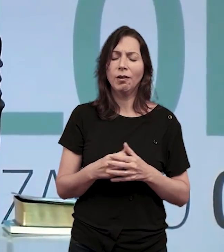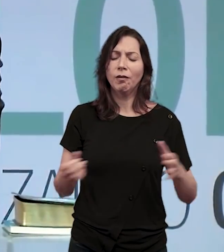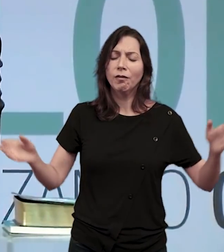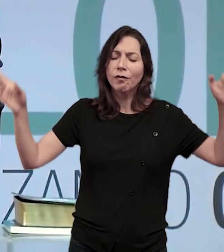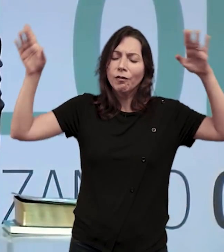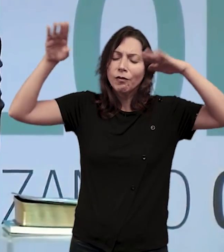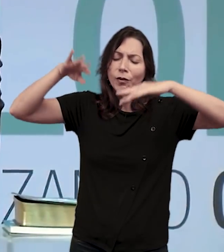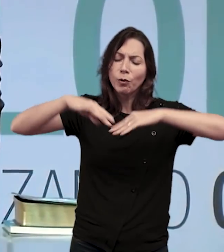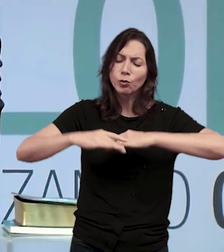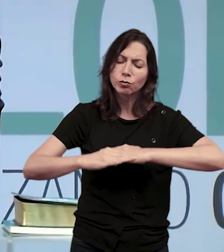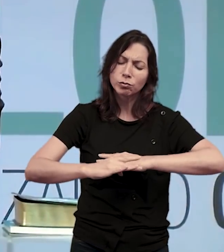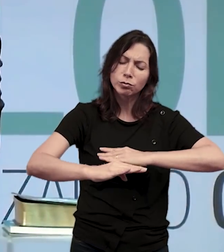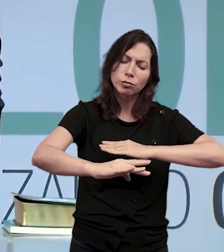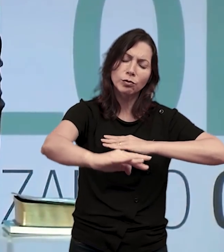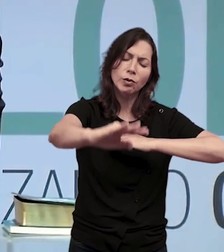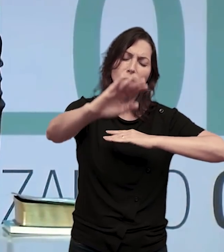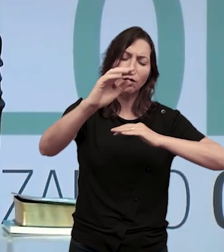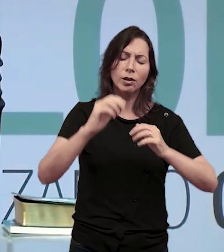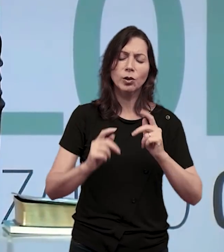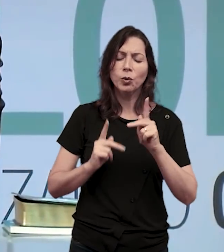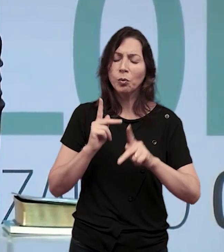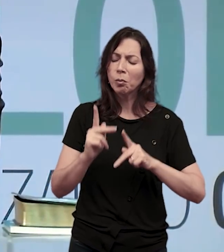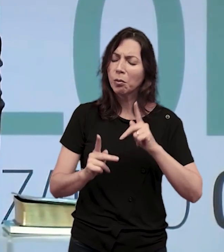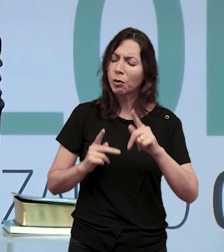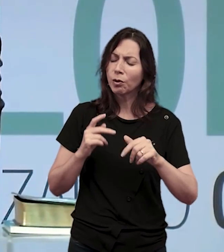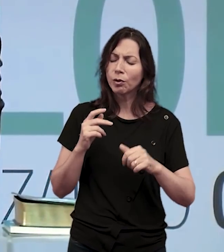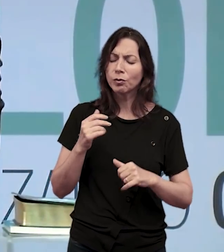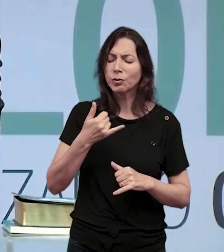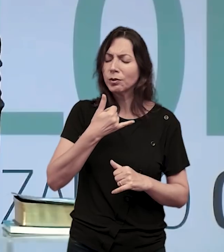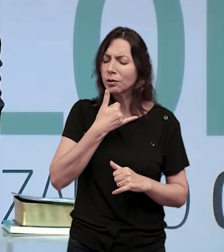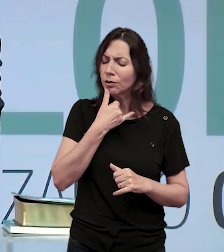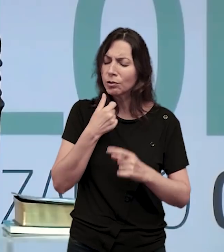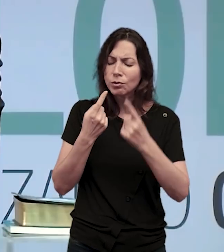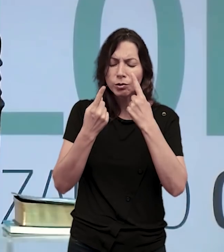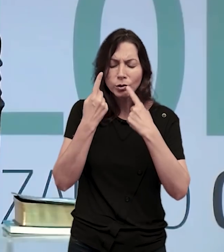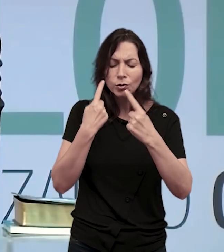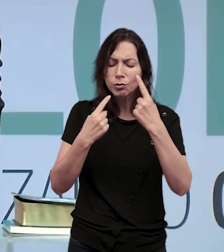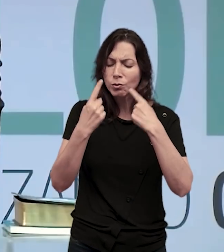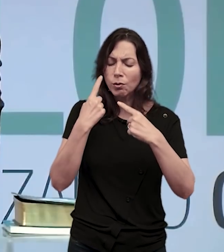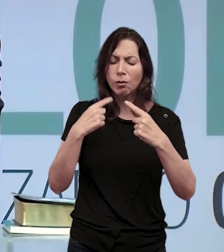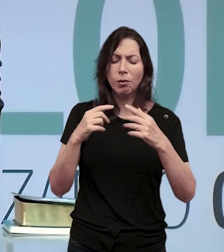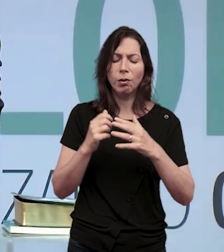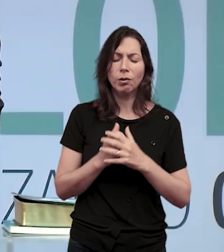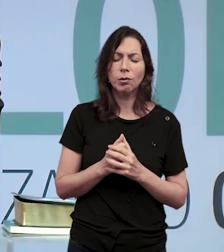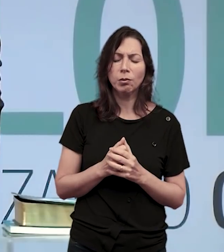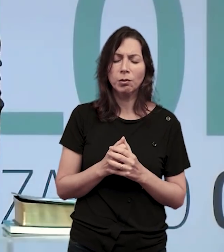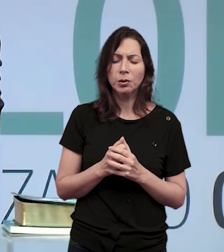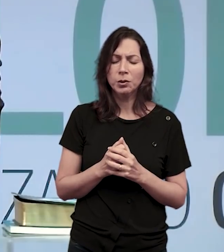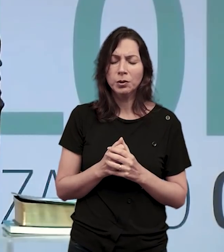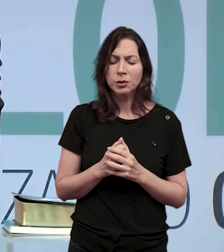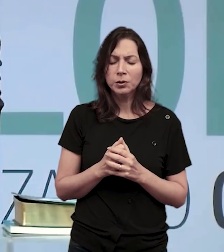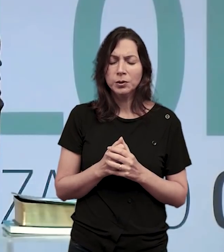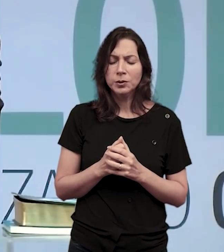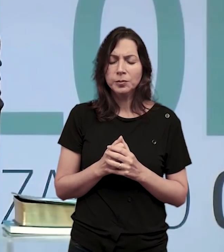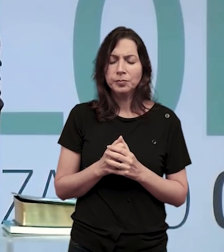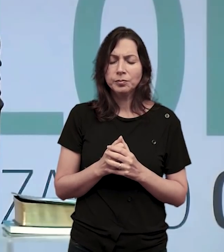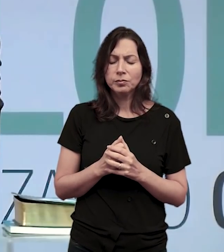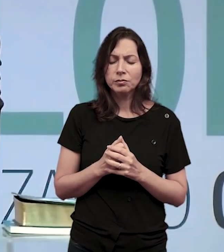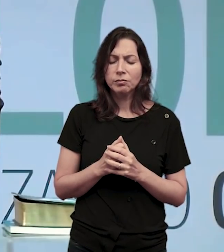vales, um povo que tem chorado, até gemido, a